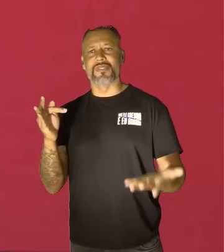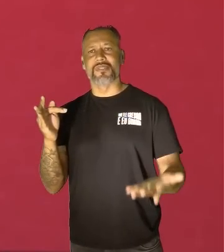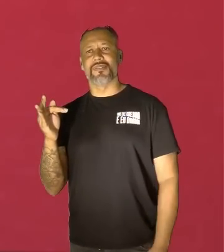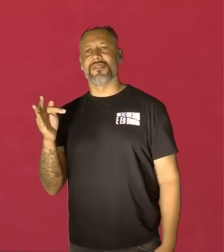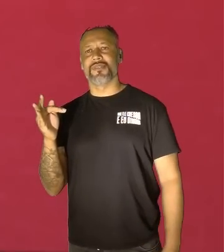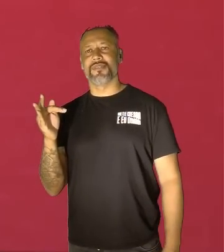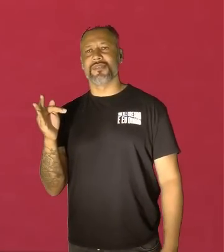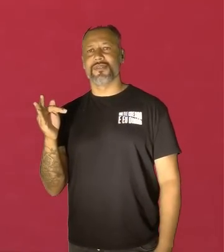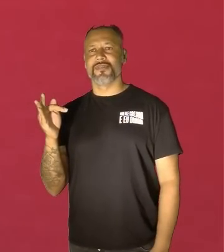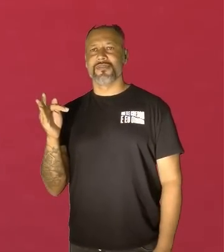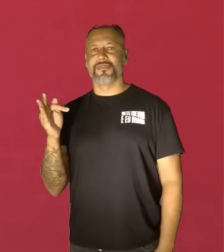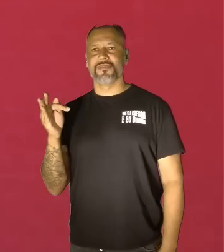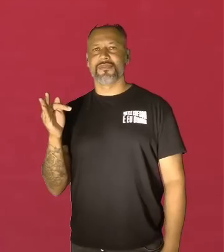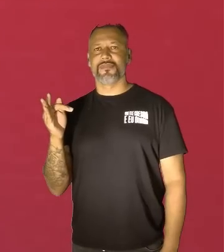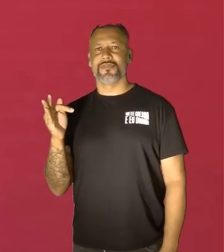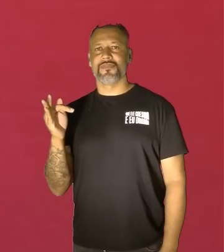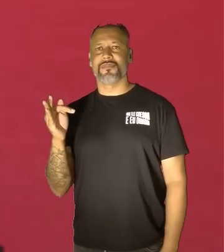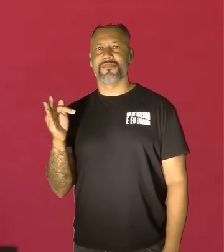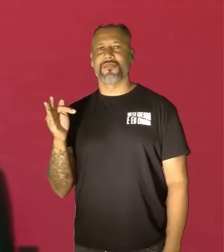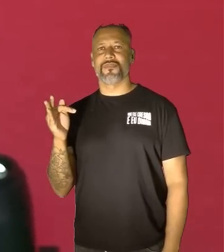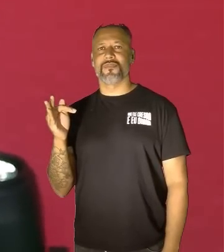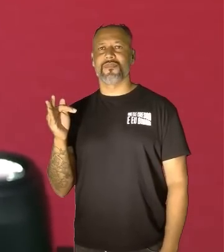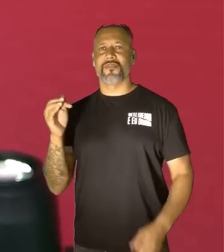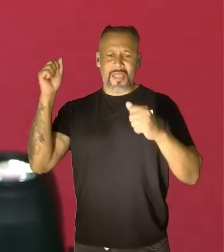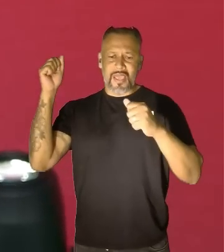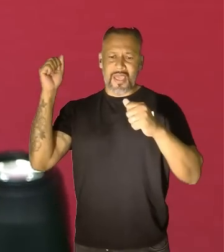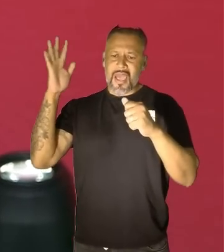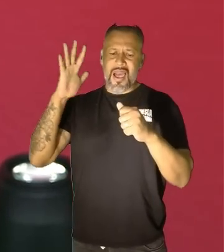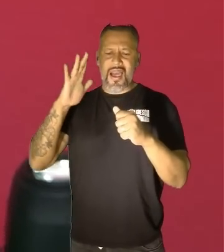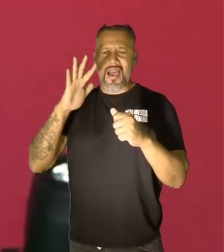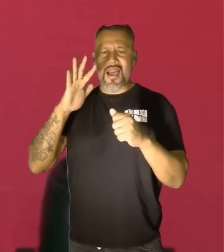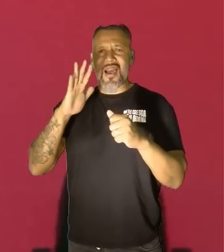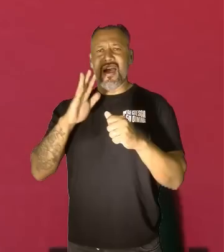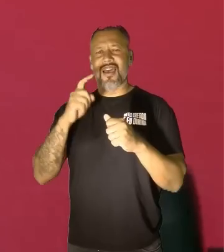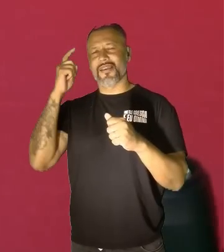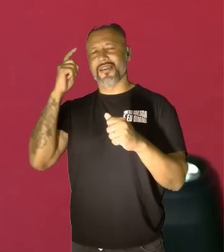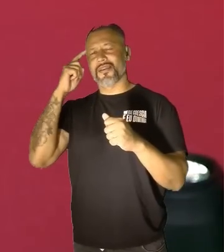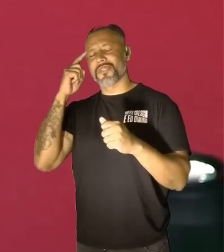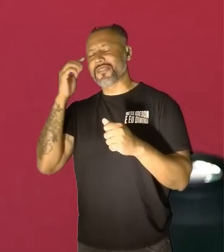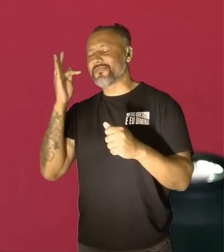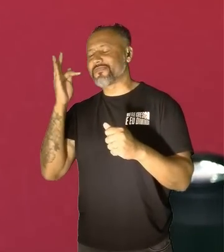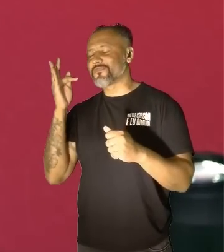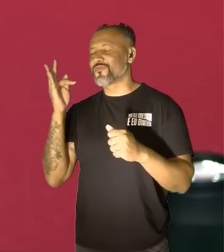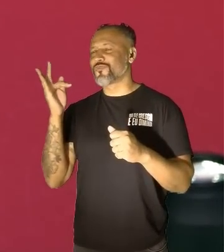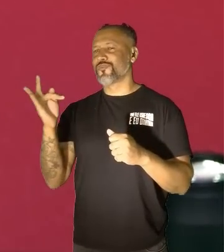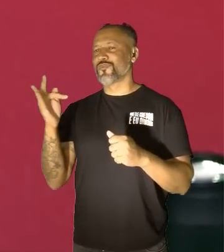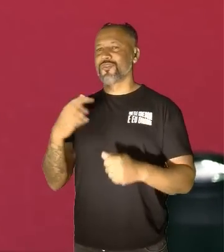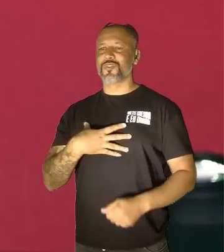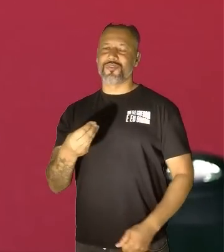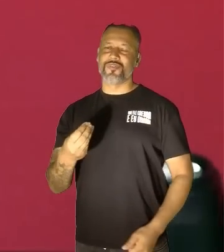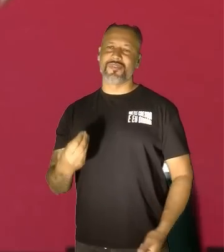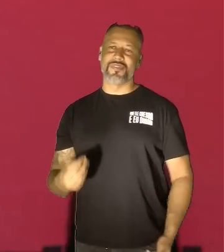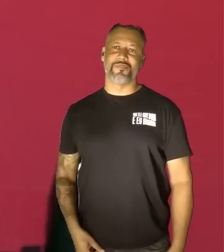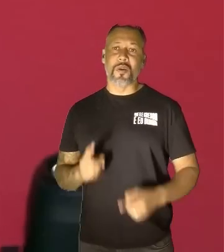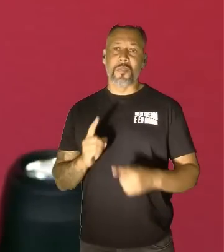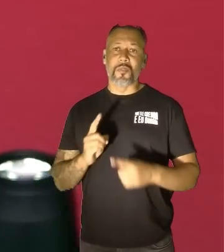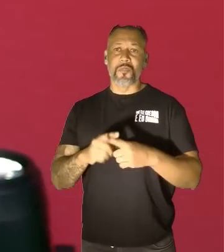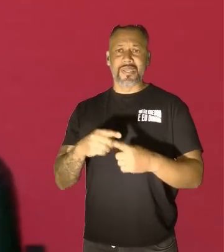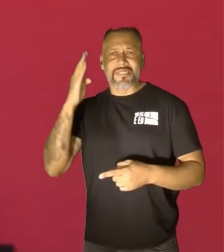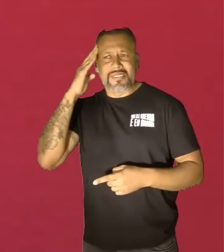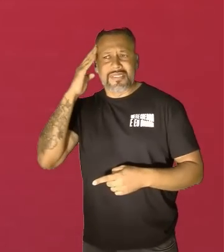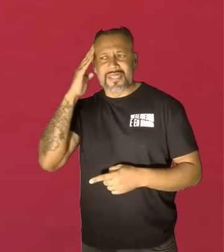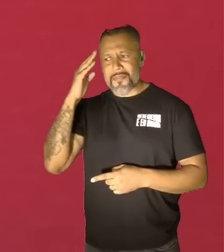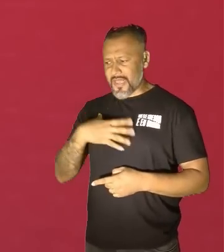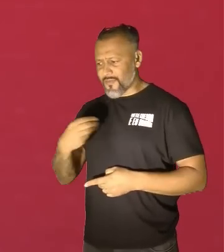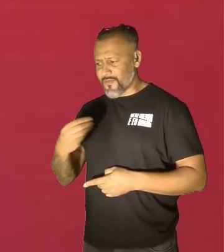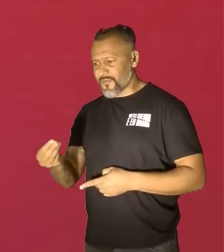futuro. Ana está dizendo, meu filho não vai se vestir como uma criança comum. Meu filho não vai se vestir como alguém que não